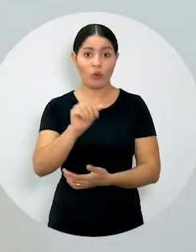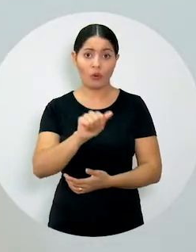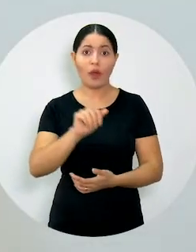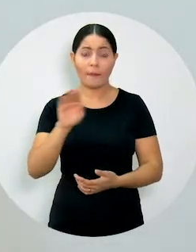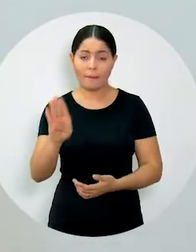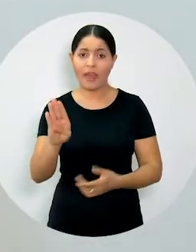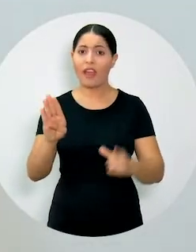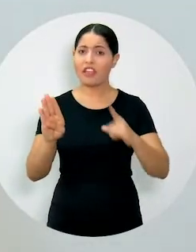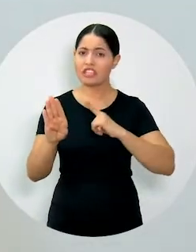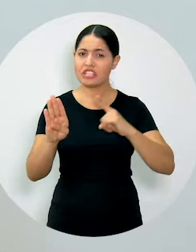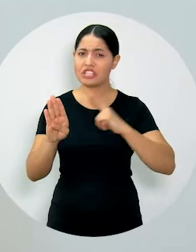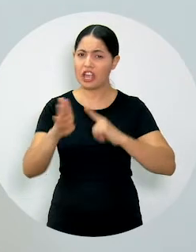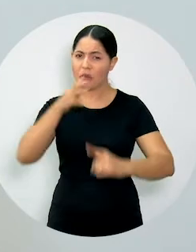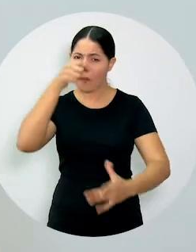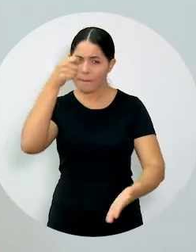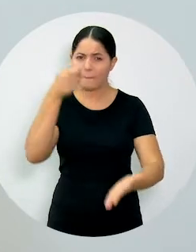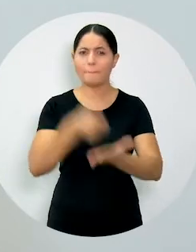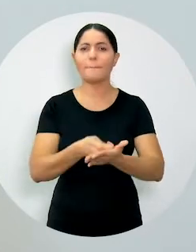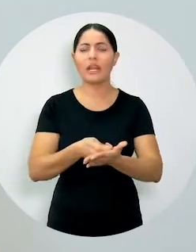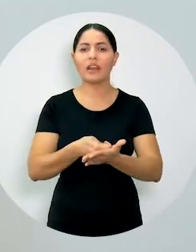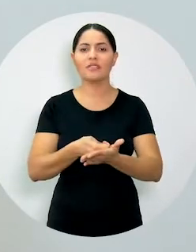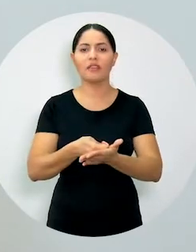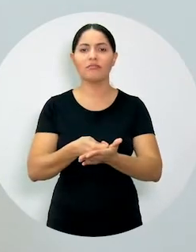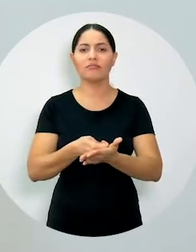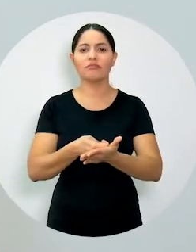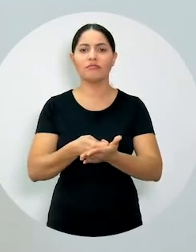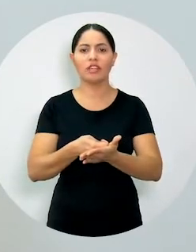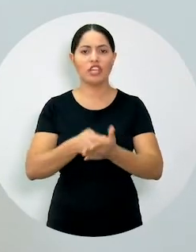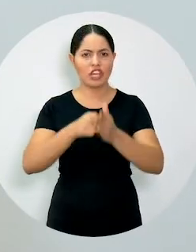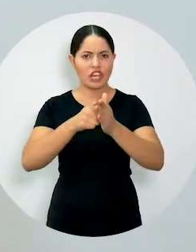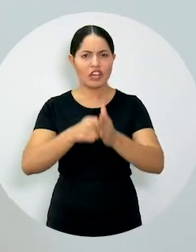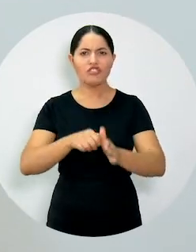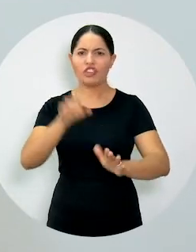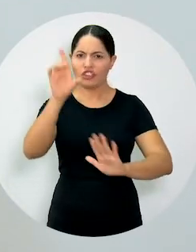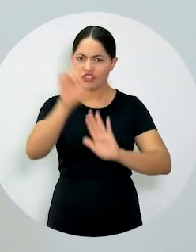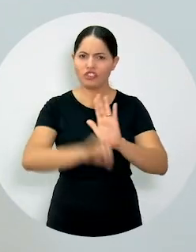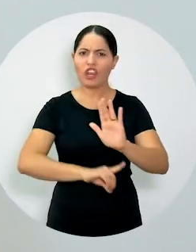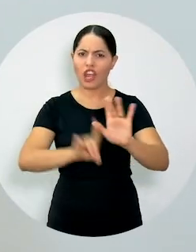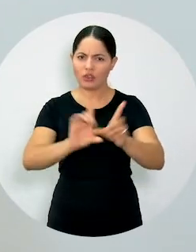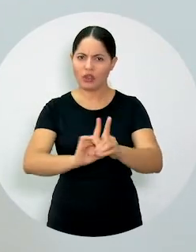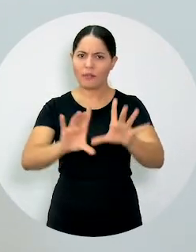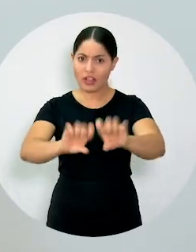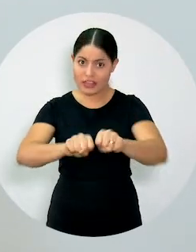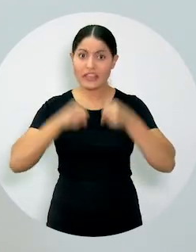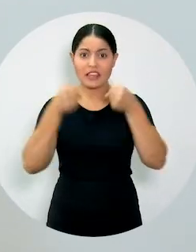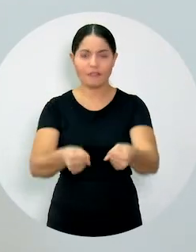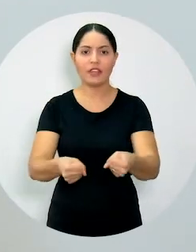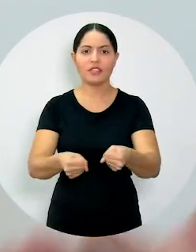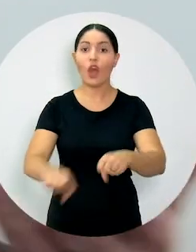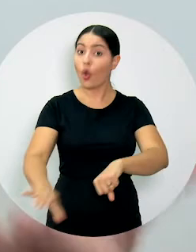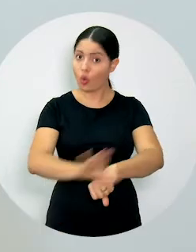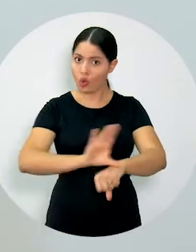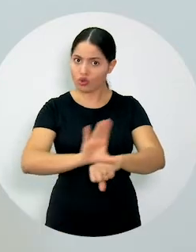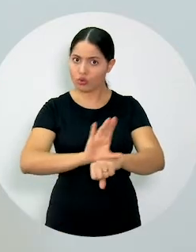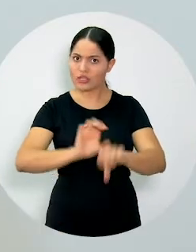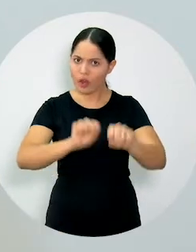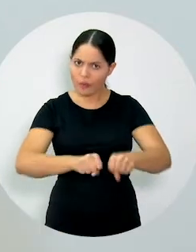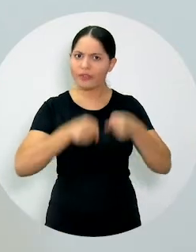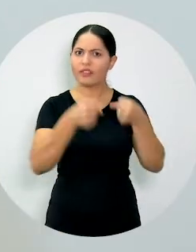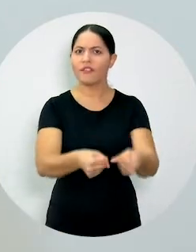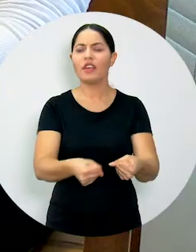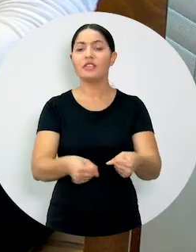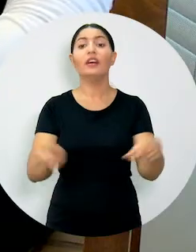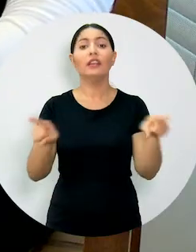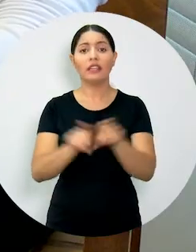dos Advogados tem como seu dever estatutário a defesa da ordem democrática, a defesa da democracia, a defesa da